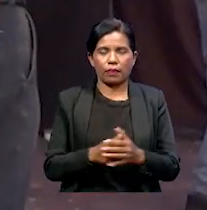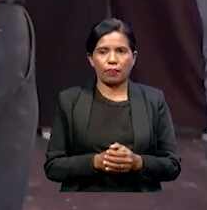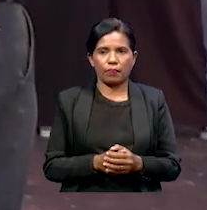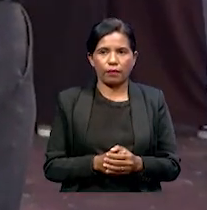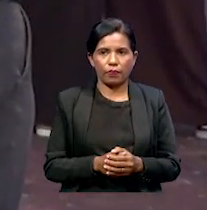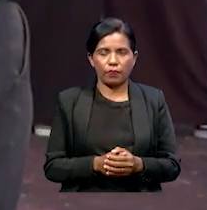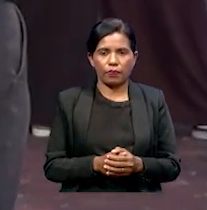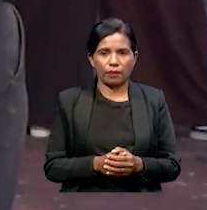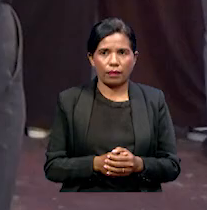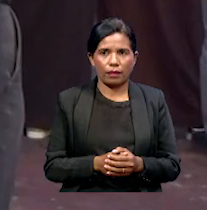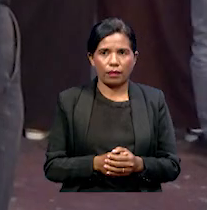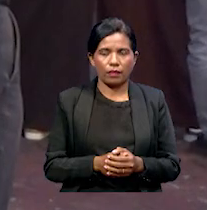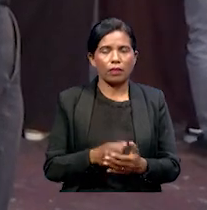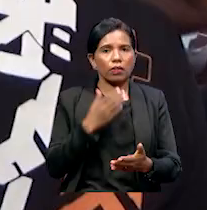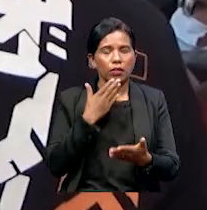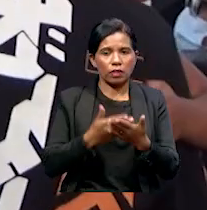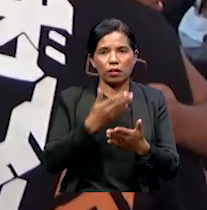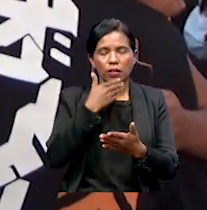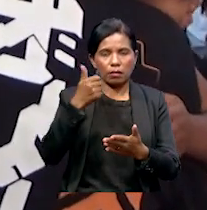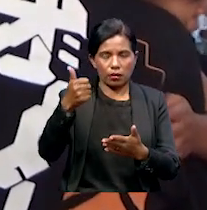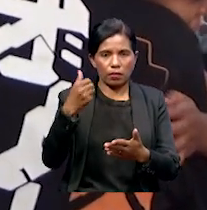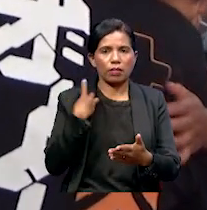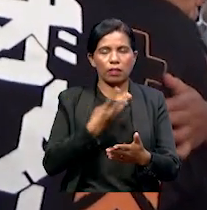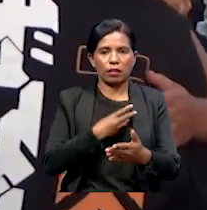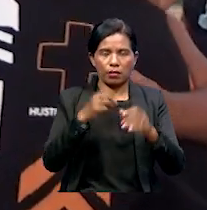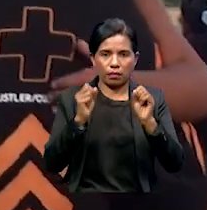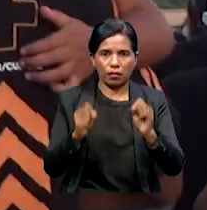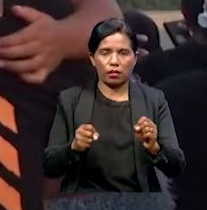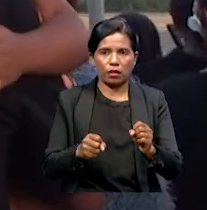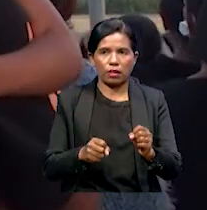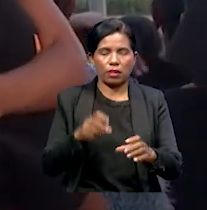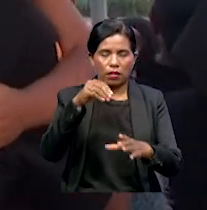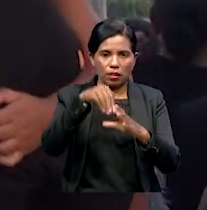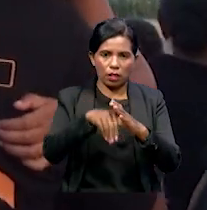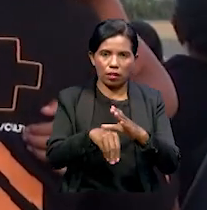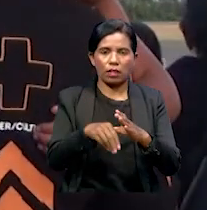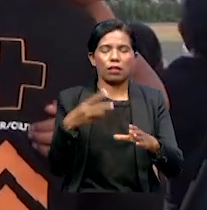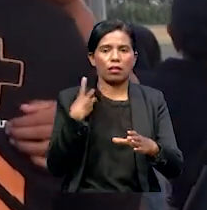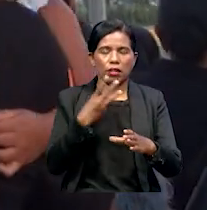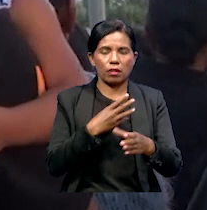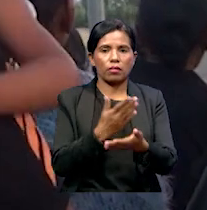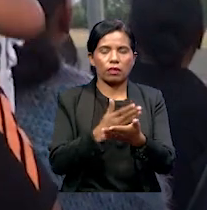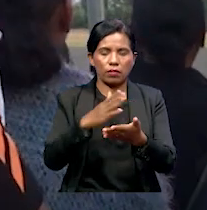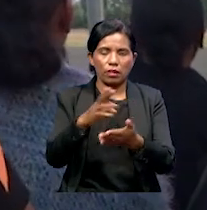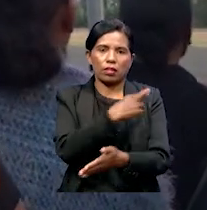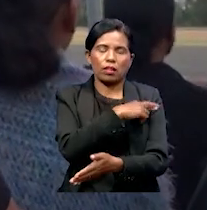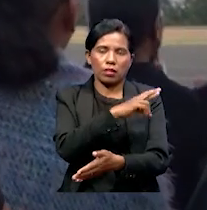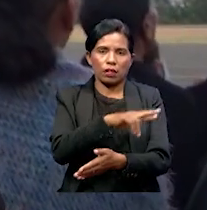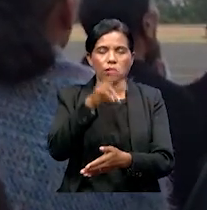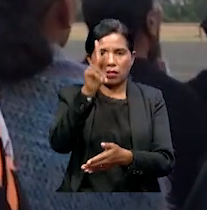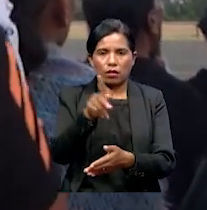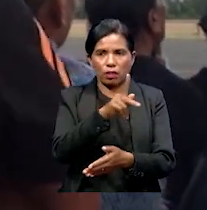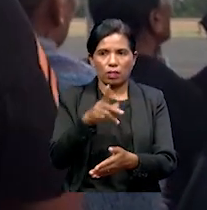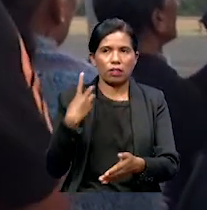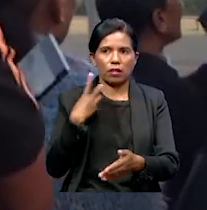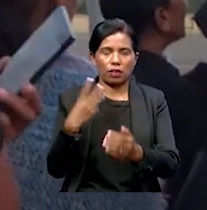ida ne yak tebes baita atune ita bele adriano habela yuta itene rezam católica ilio iha